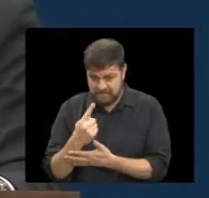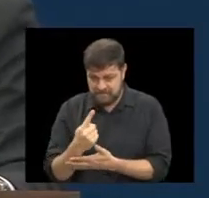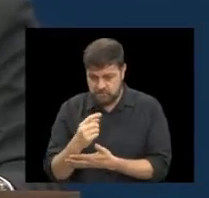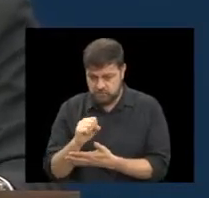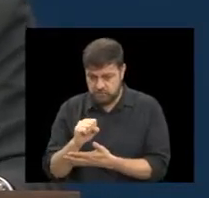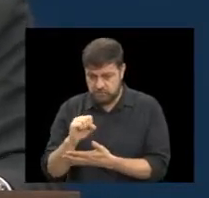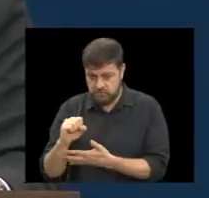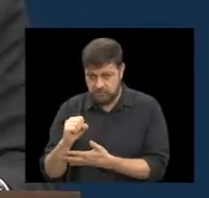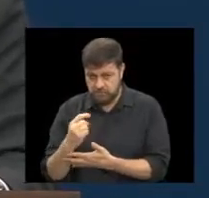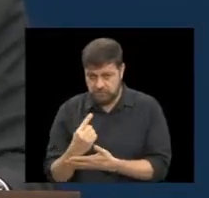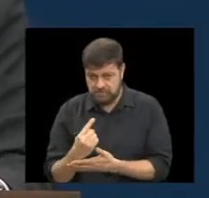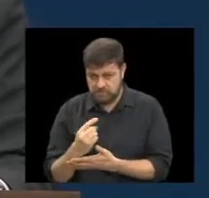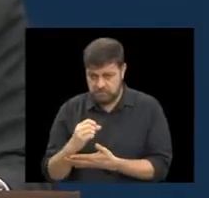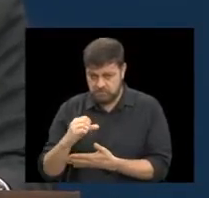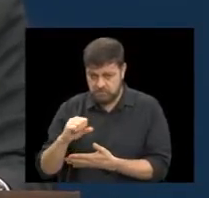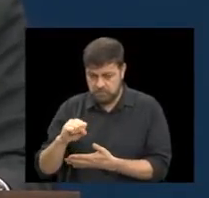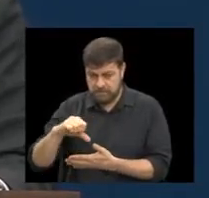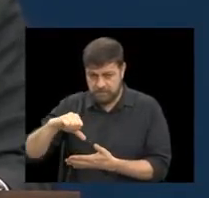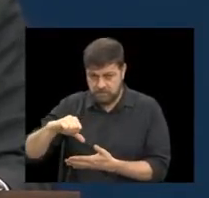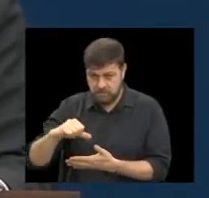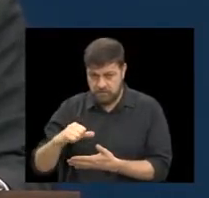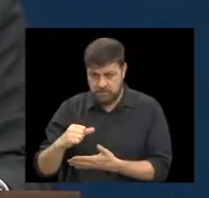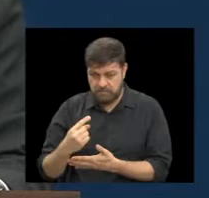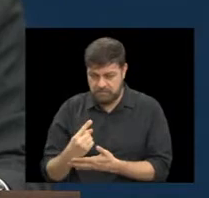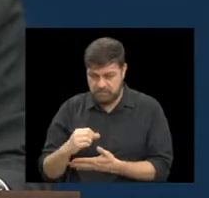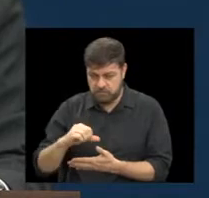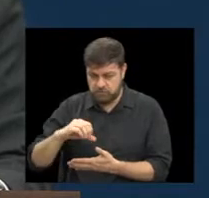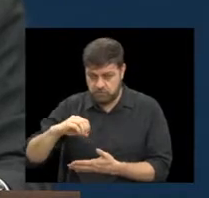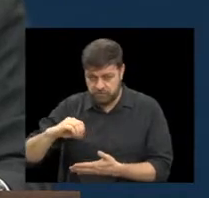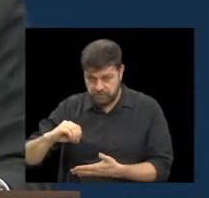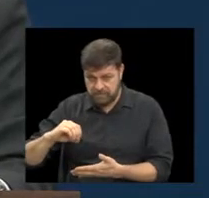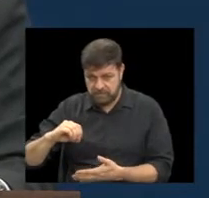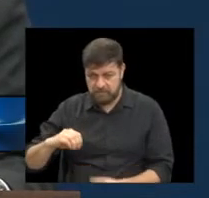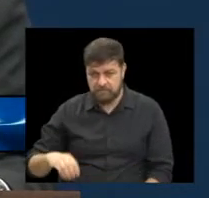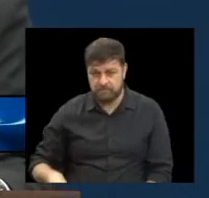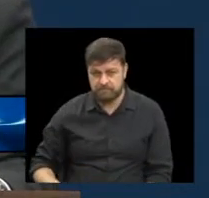189 e 190, todas do volume 6,